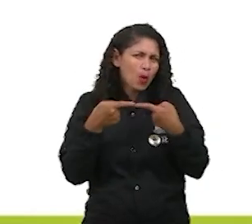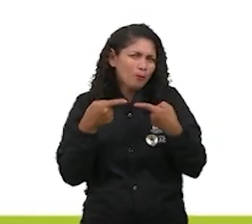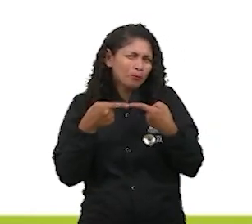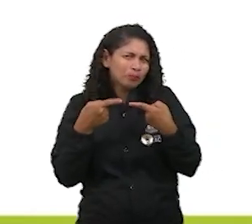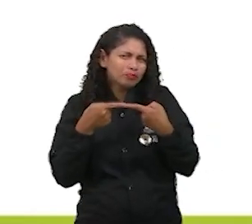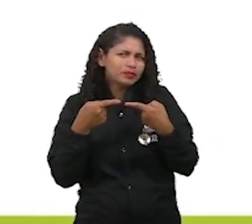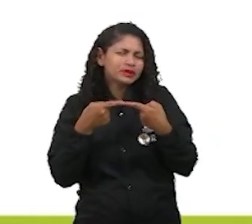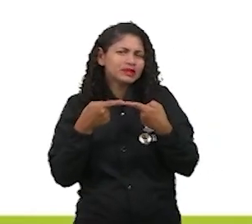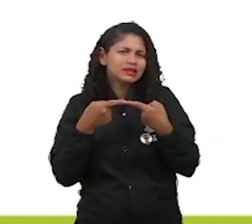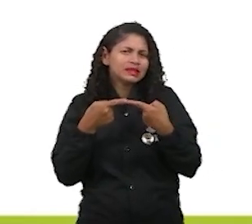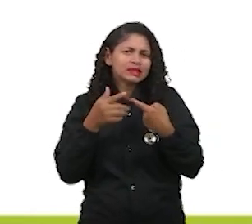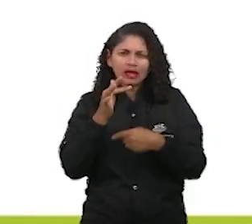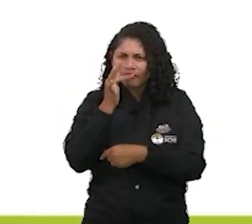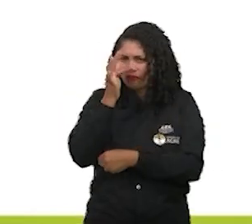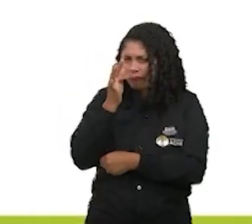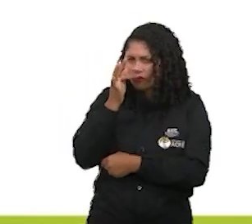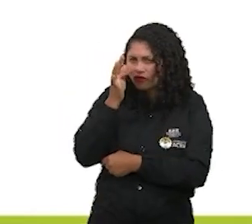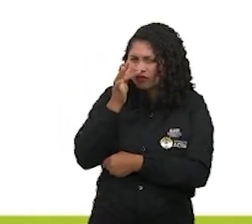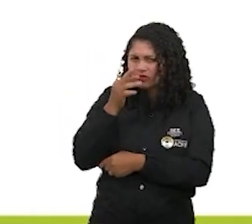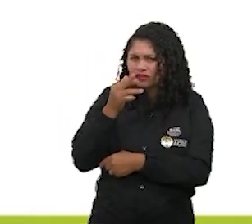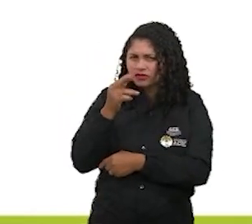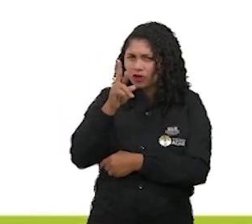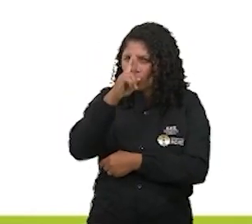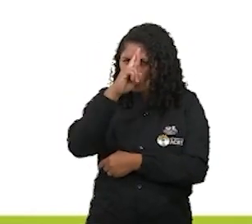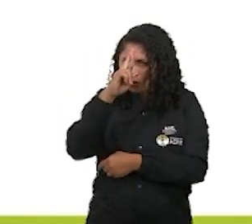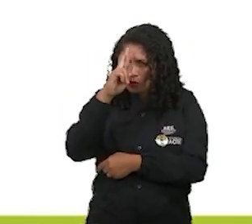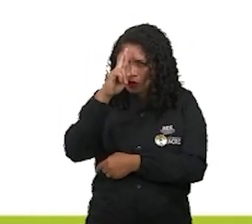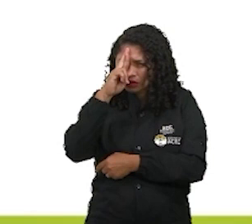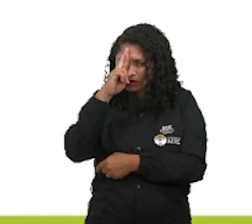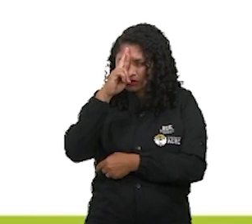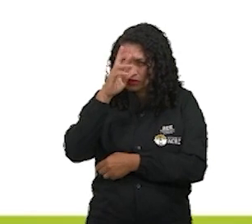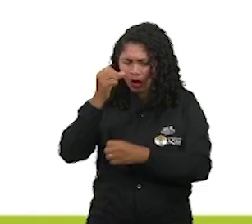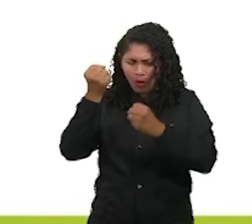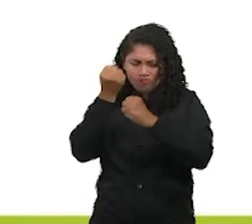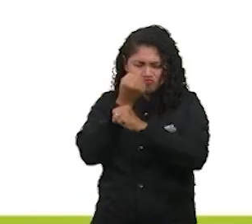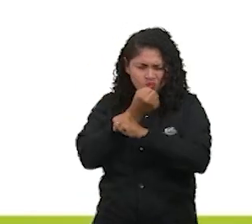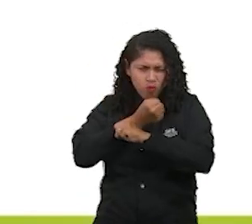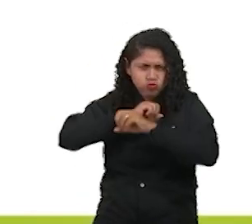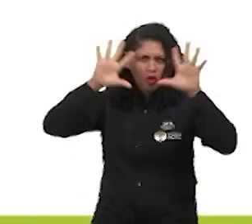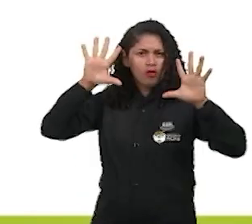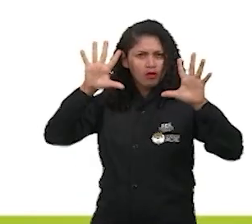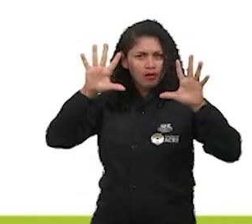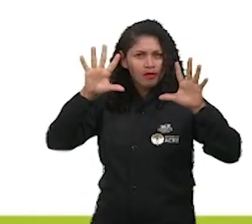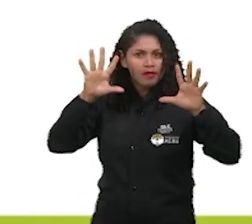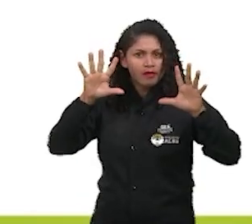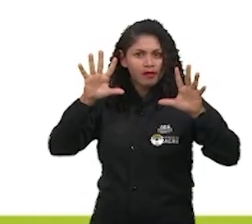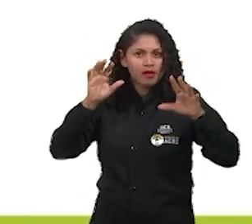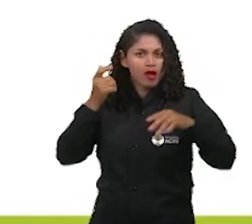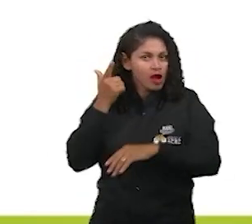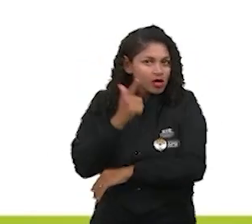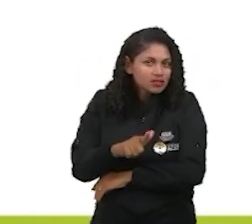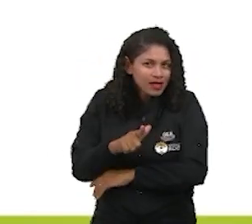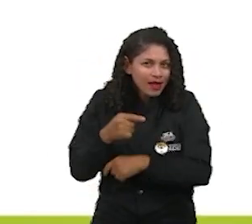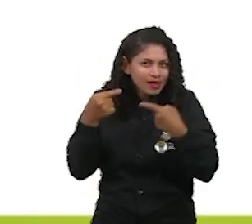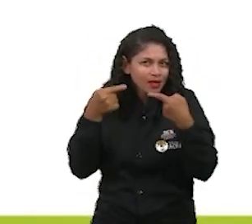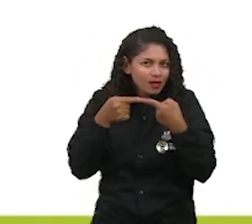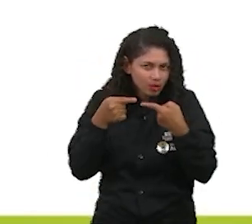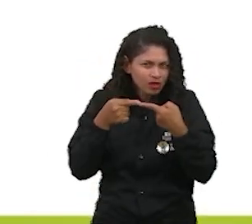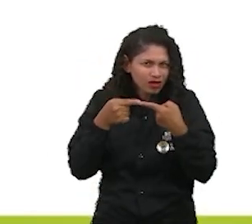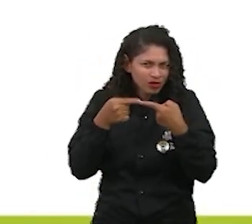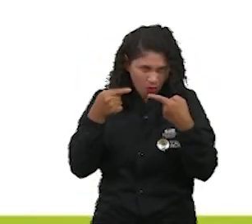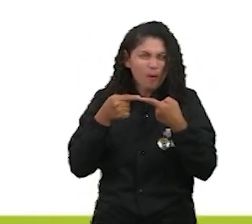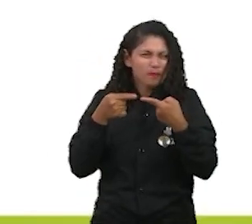Rosa de Hiroshima lá com o contexto histórico das bombas atômicas? Olha só, aqui ele vai trabalhar mais o contexto